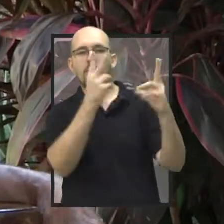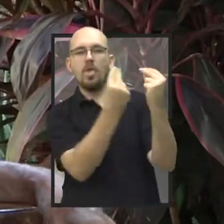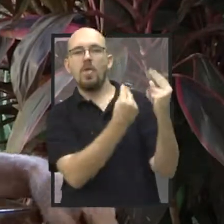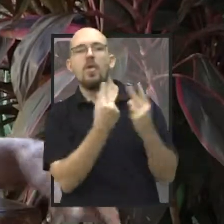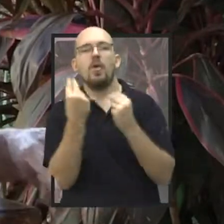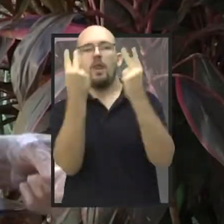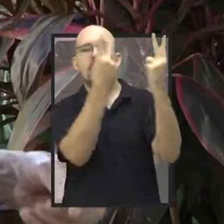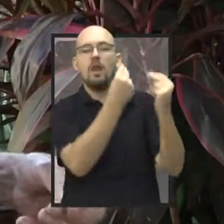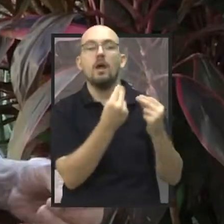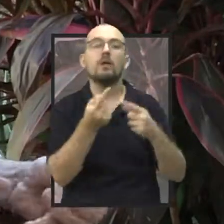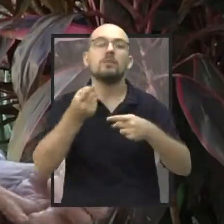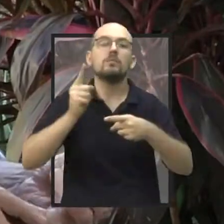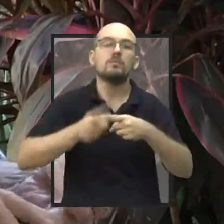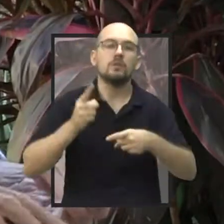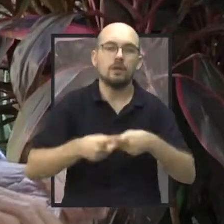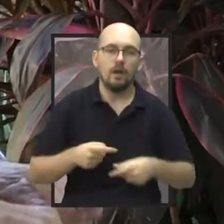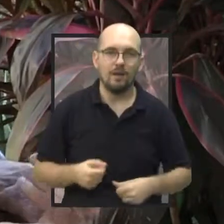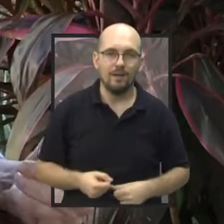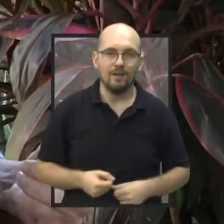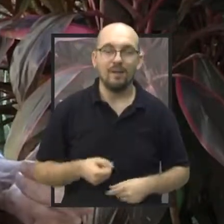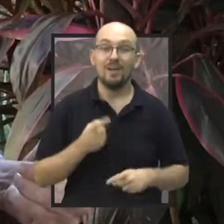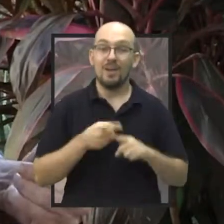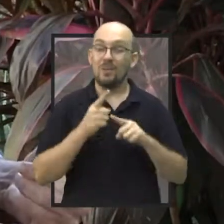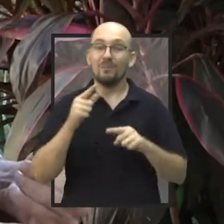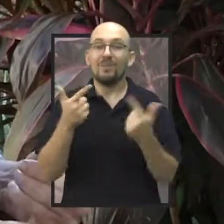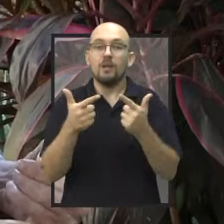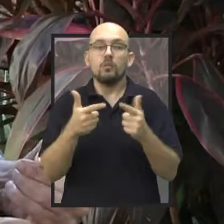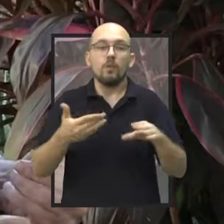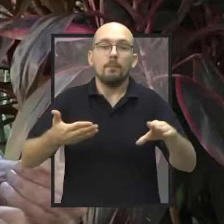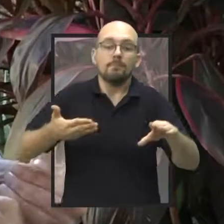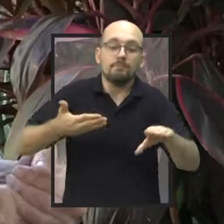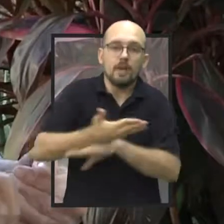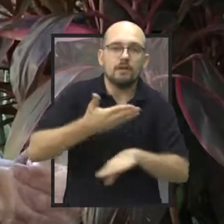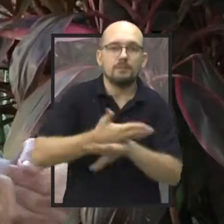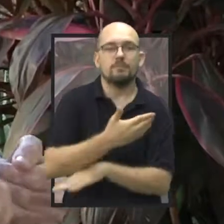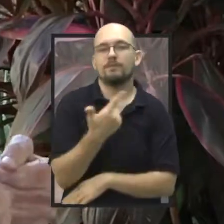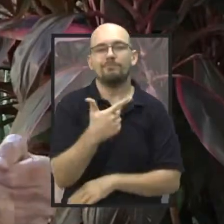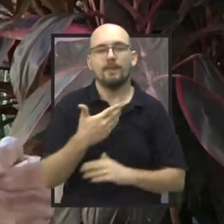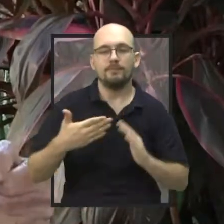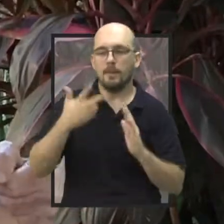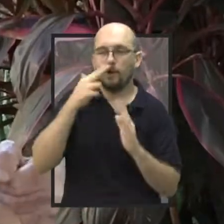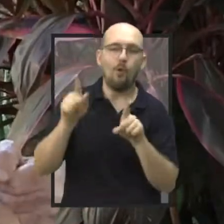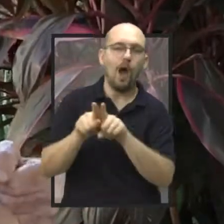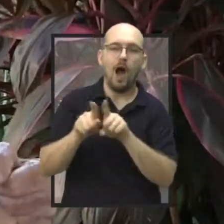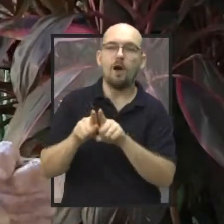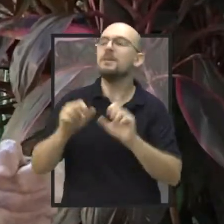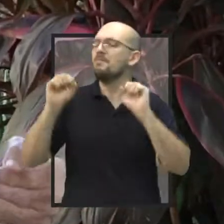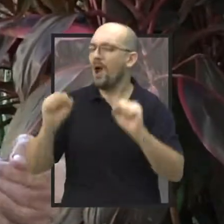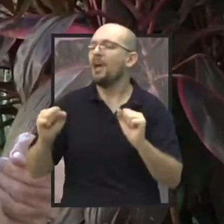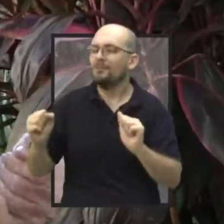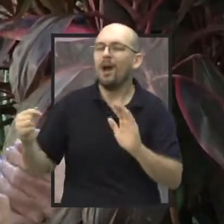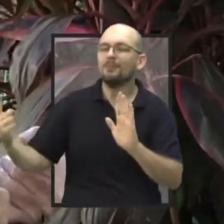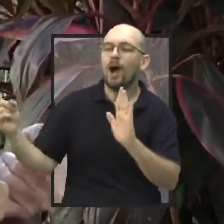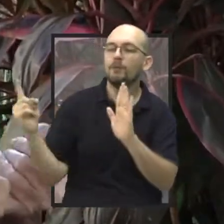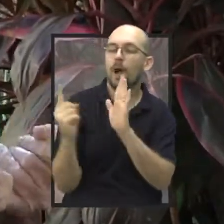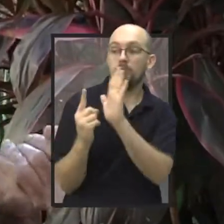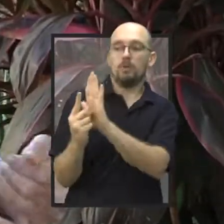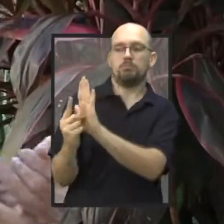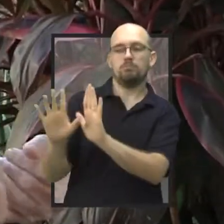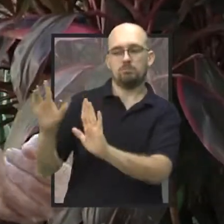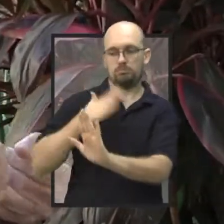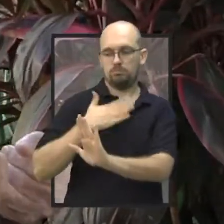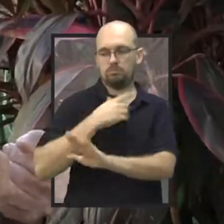quê? Porque ela limita a participação popular.